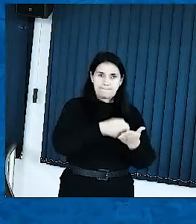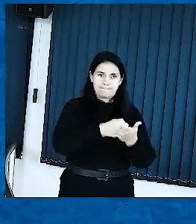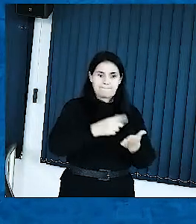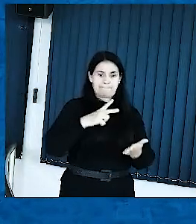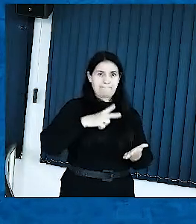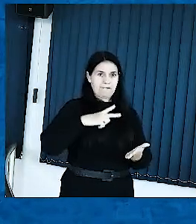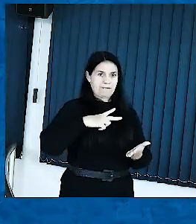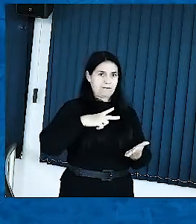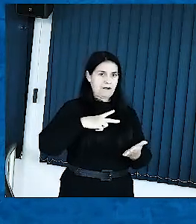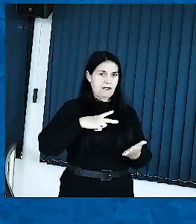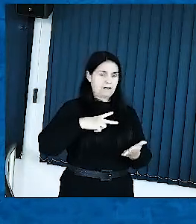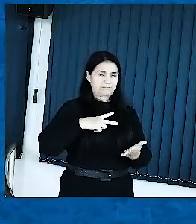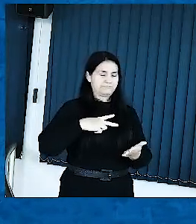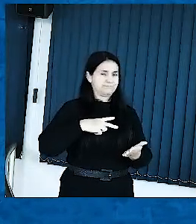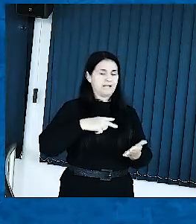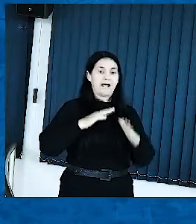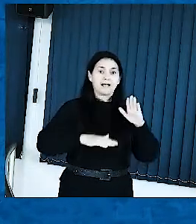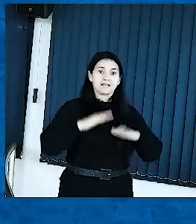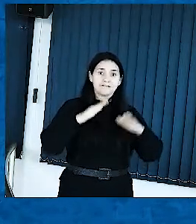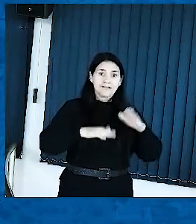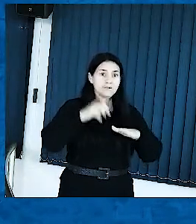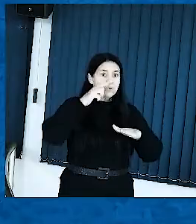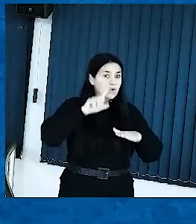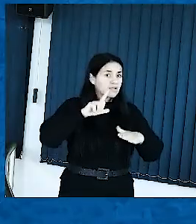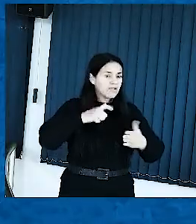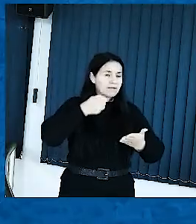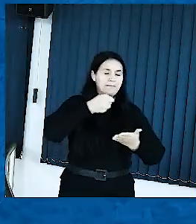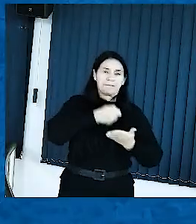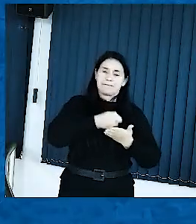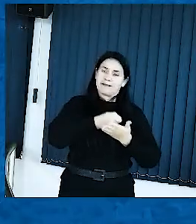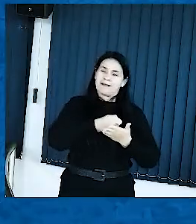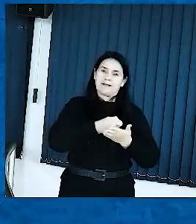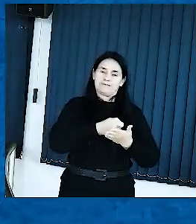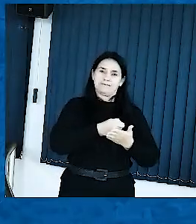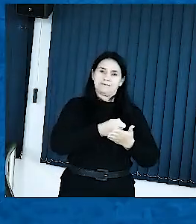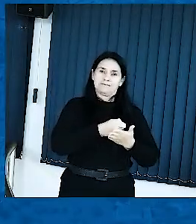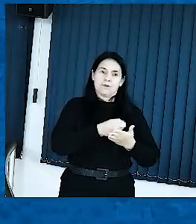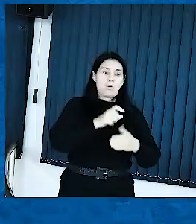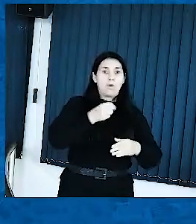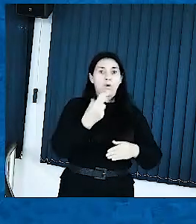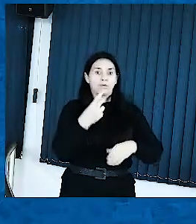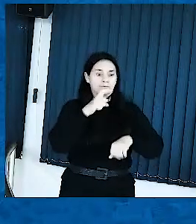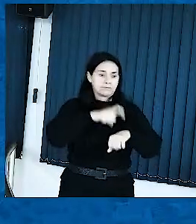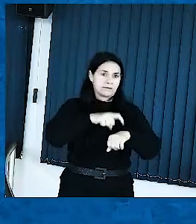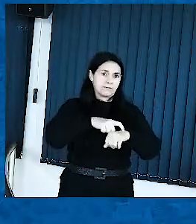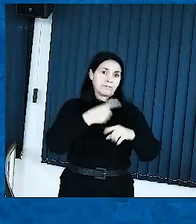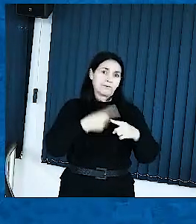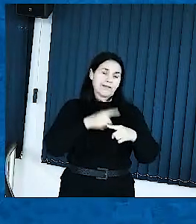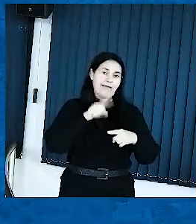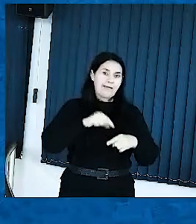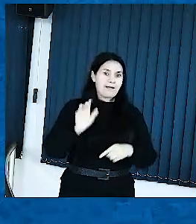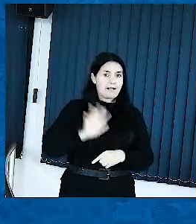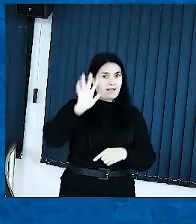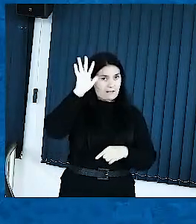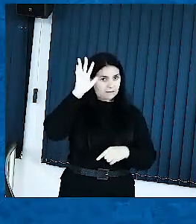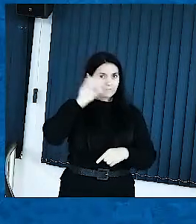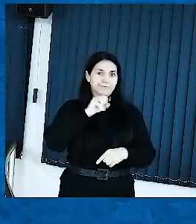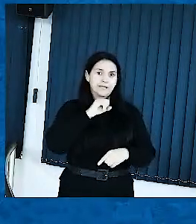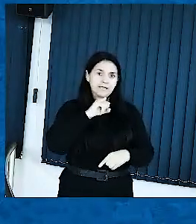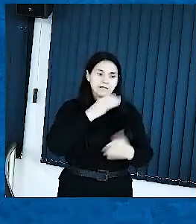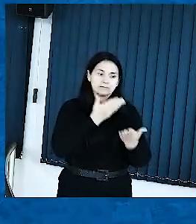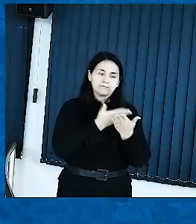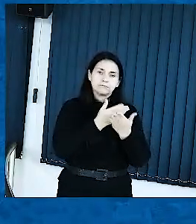vezes a gente nem em clínica particular a gente consegue tempo e é muito caro. Então, se a gente não procurar